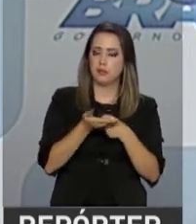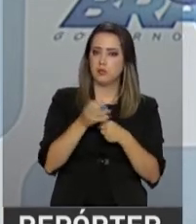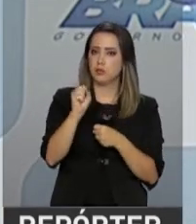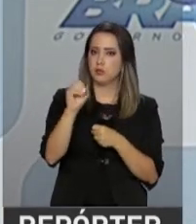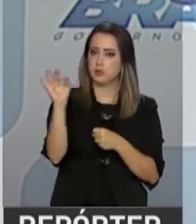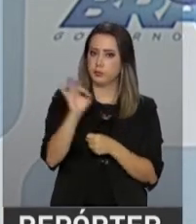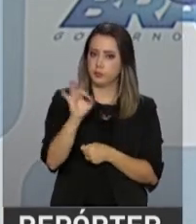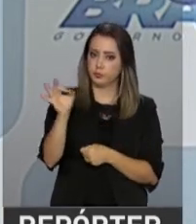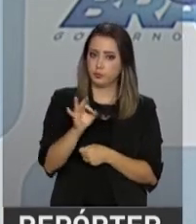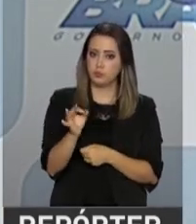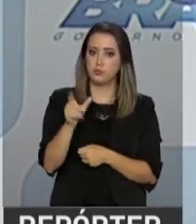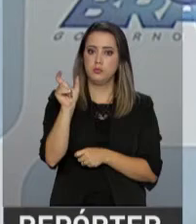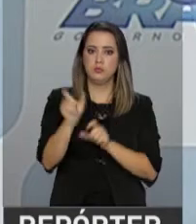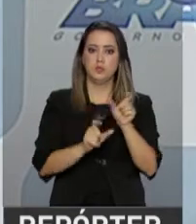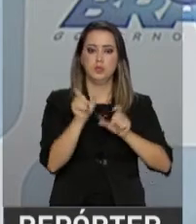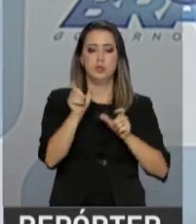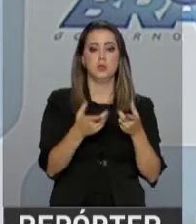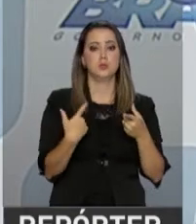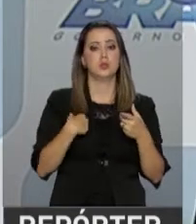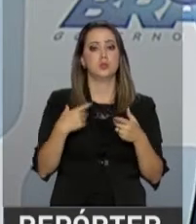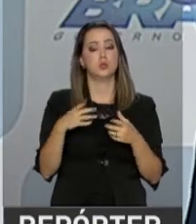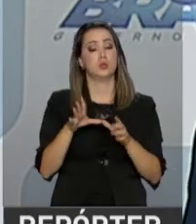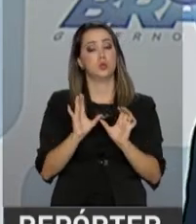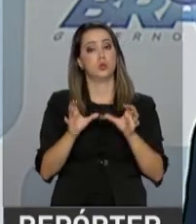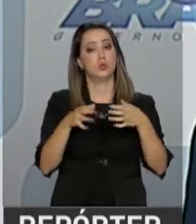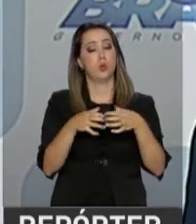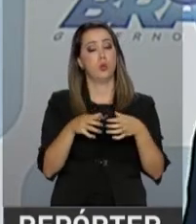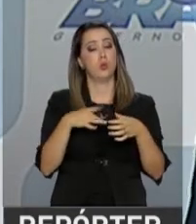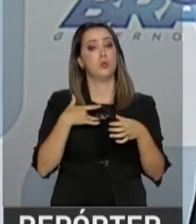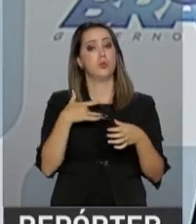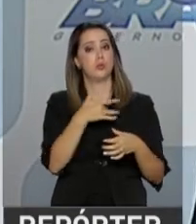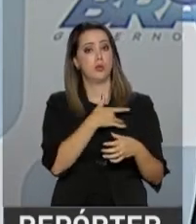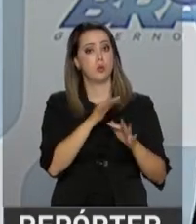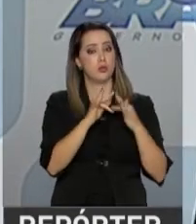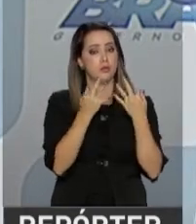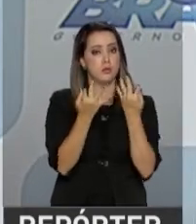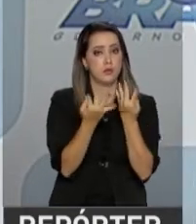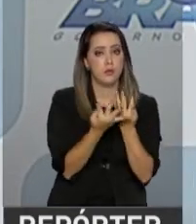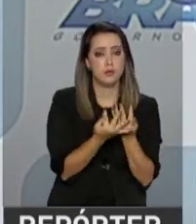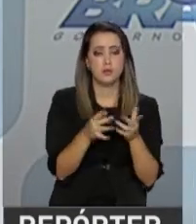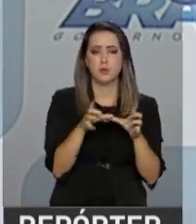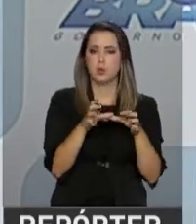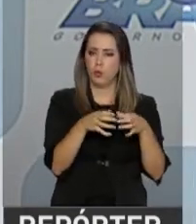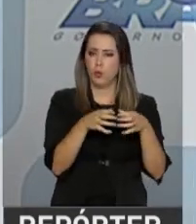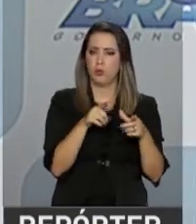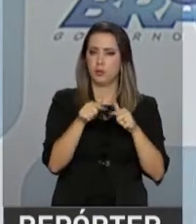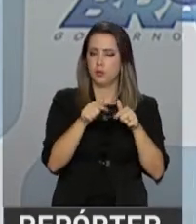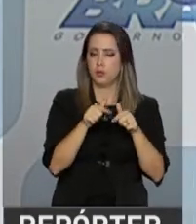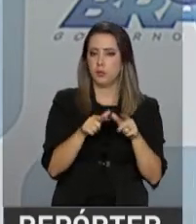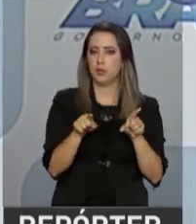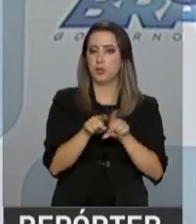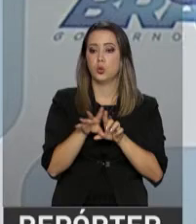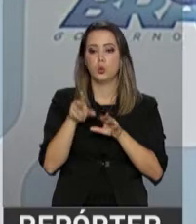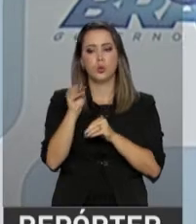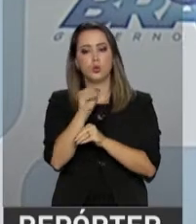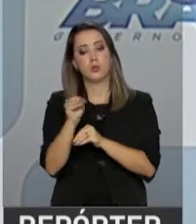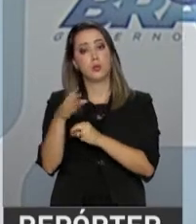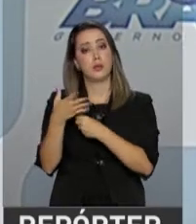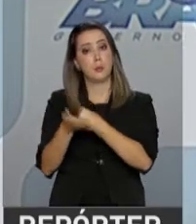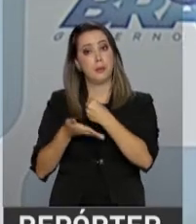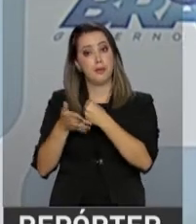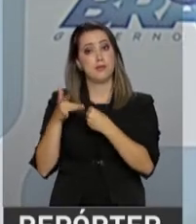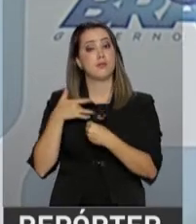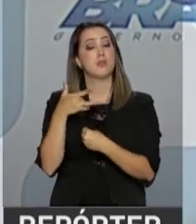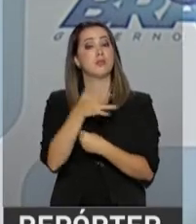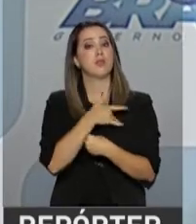o número de agente comunitário de saúde equipes da família toda a estrutura da atenção básica que existia nos 30 anos de